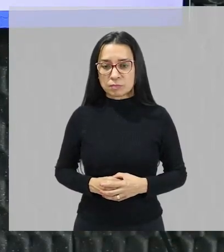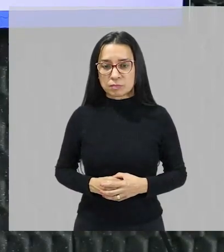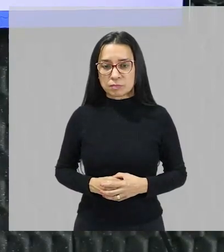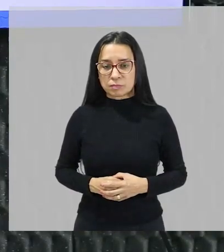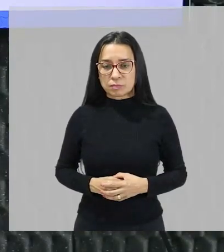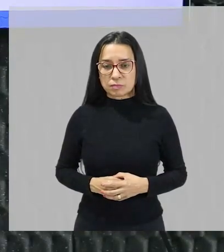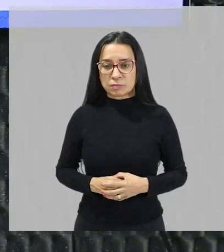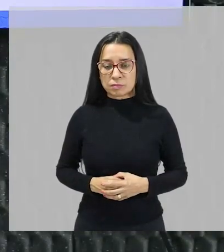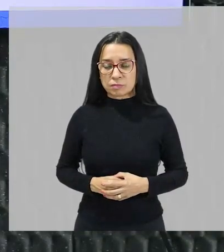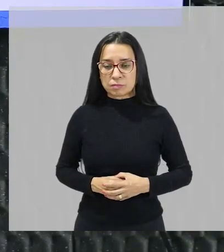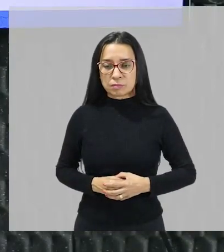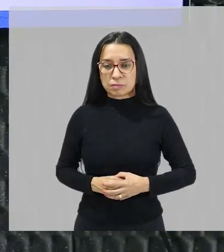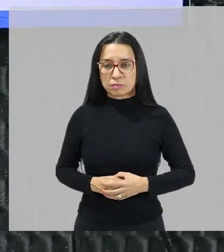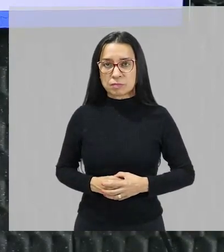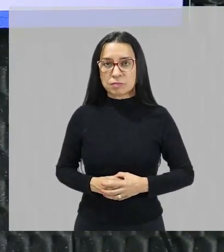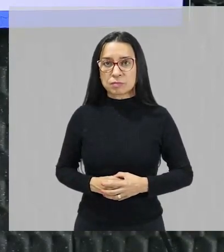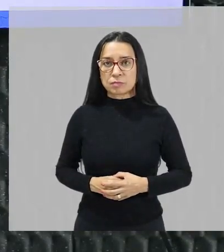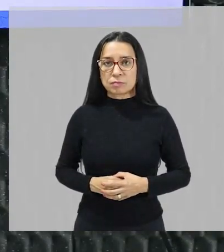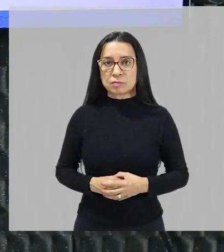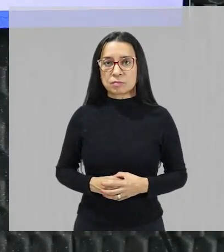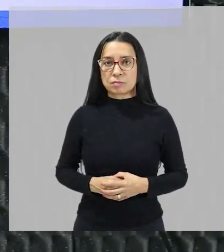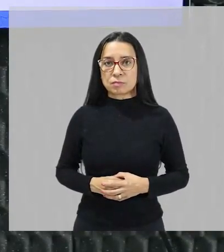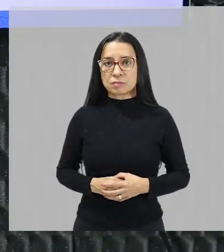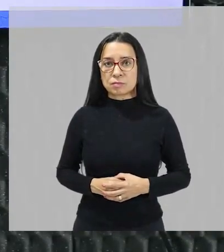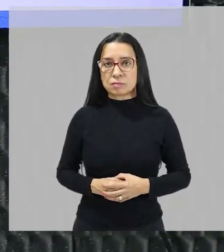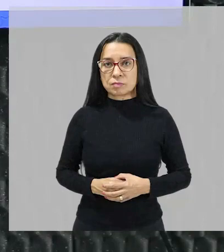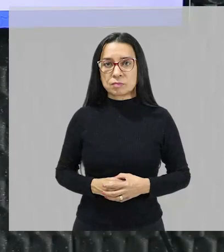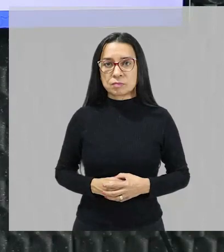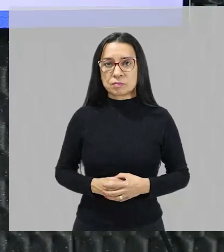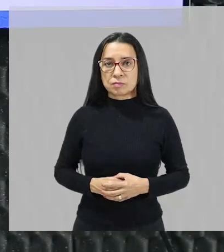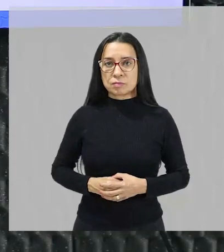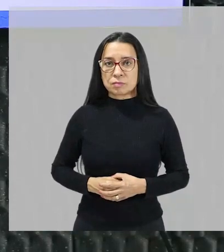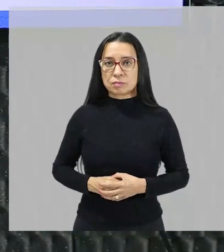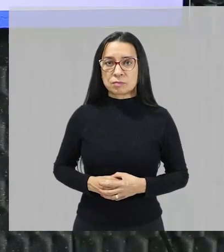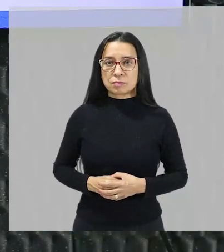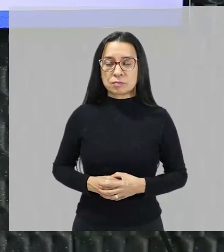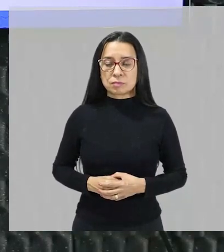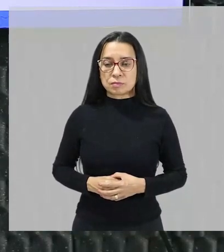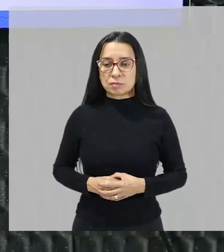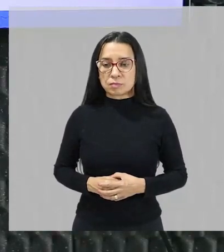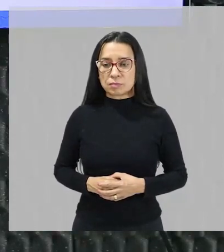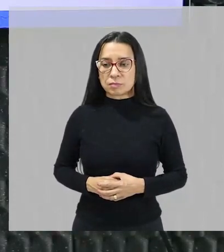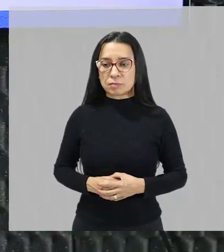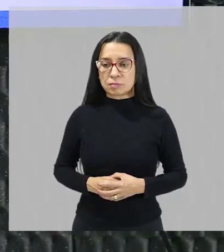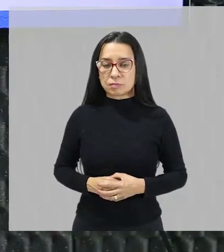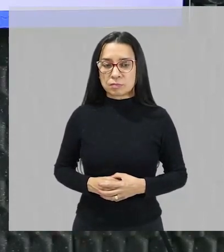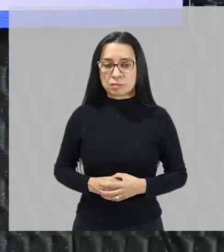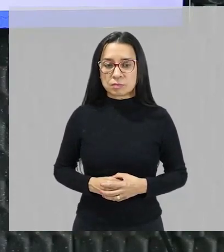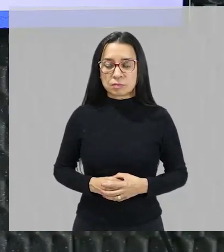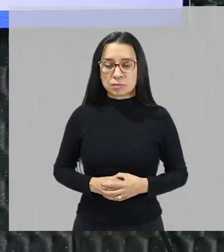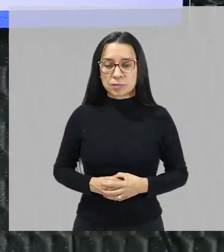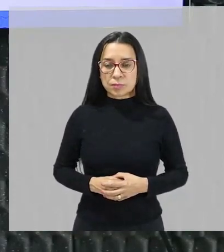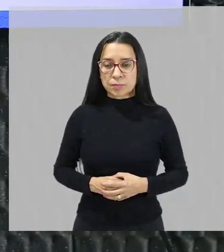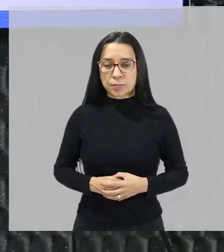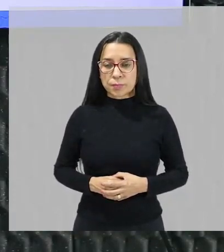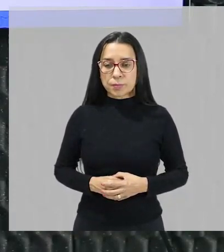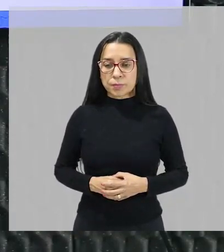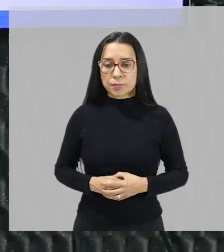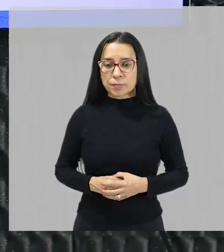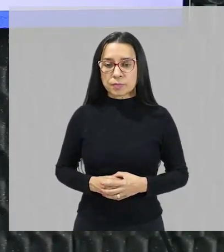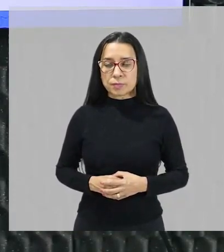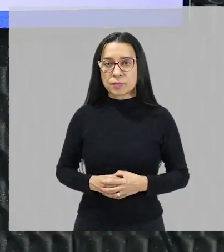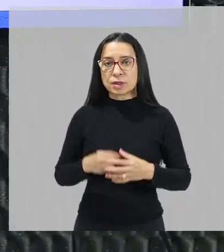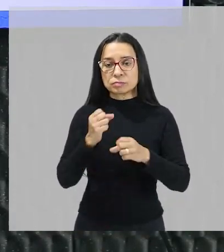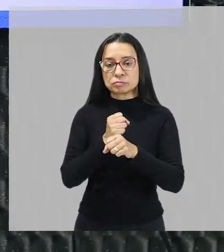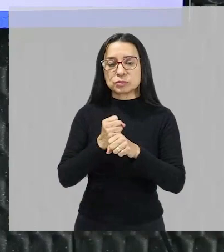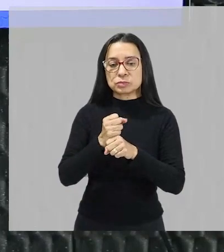das radiolas de reggae fizeram o movimento reggae alcançar a solidez em meados dos anos 80. Então, ali nos anos